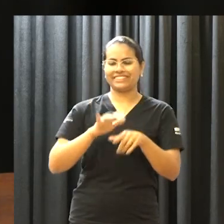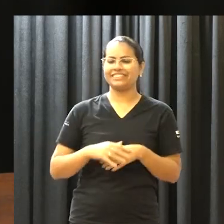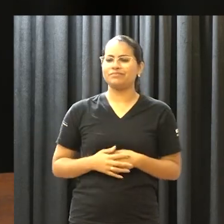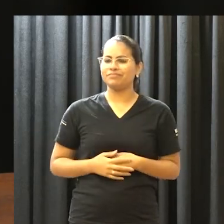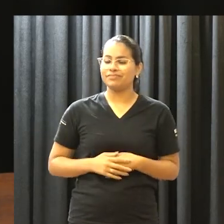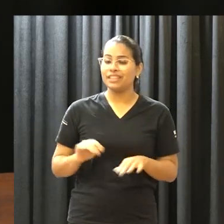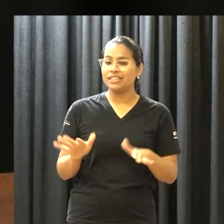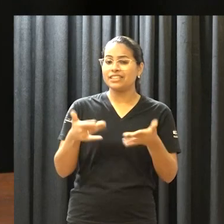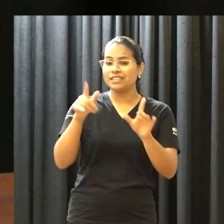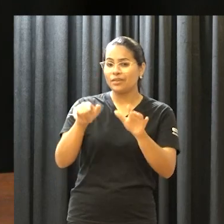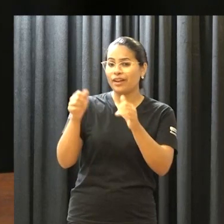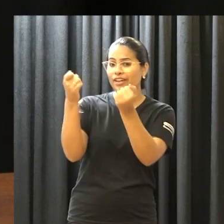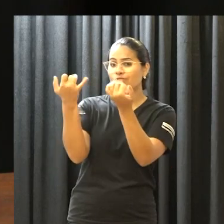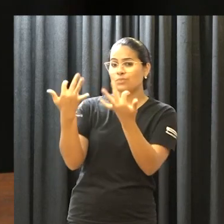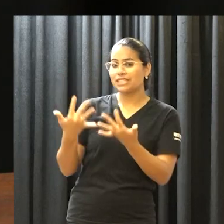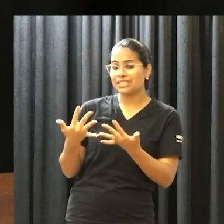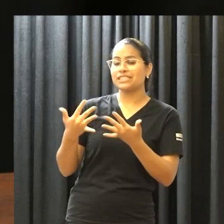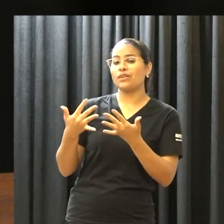capa.